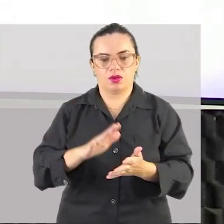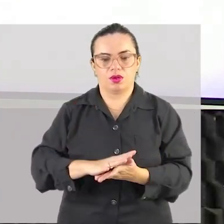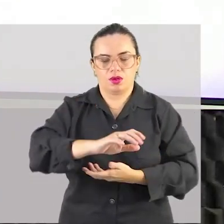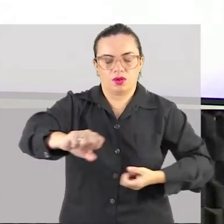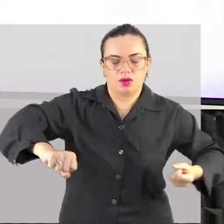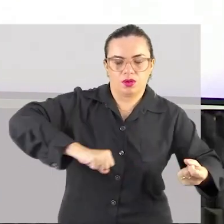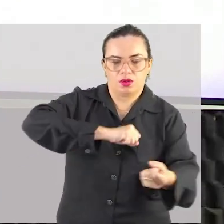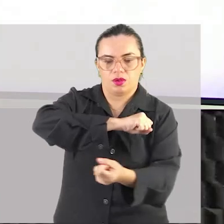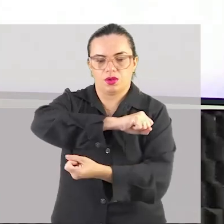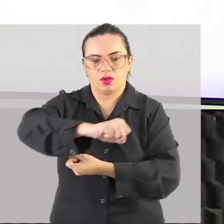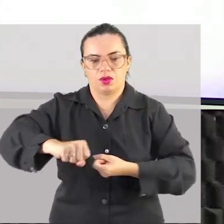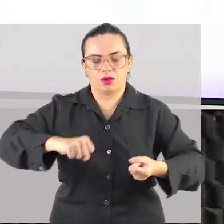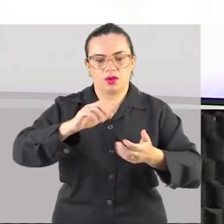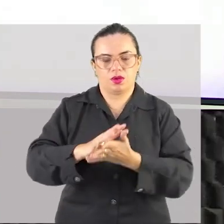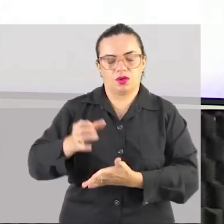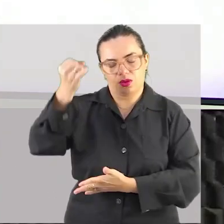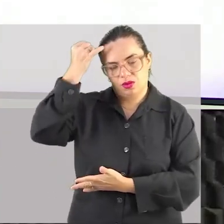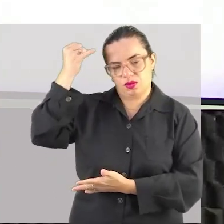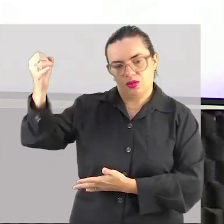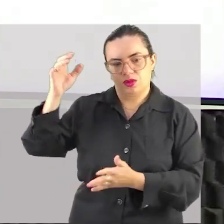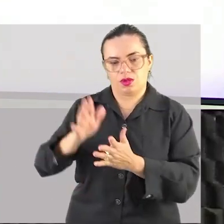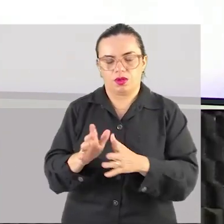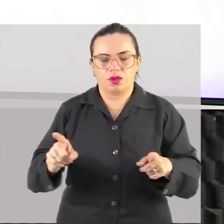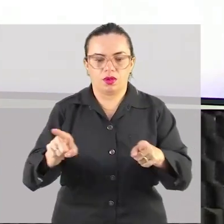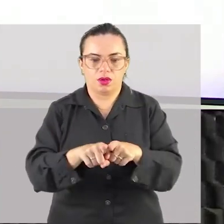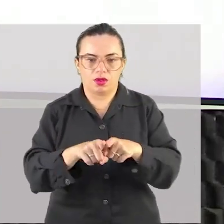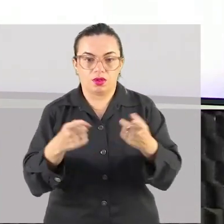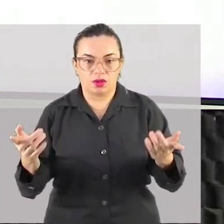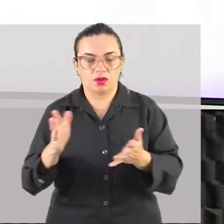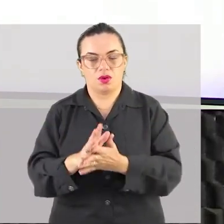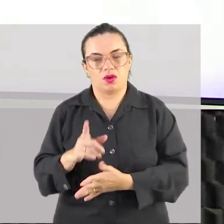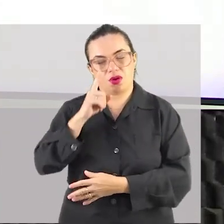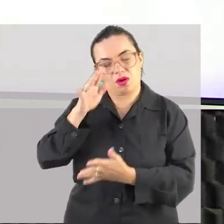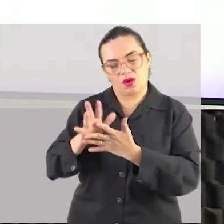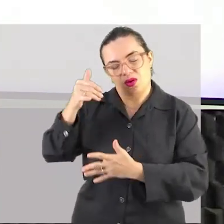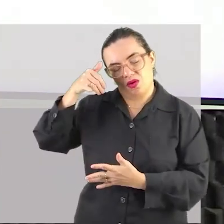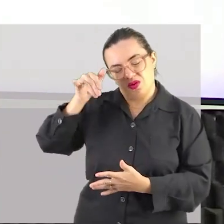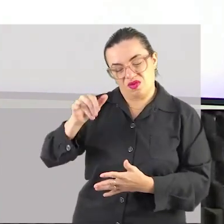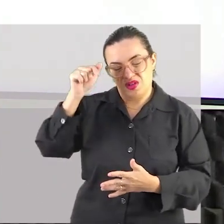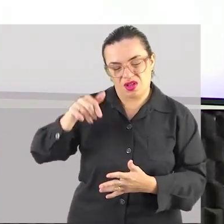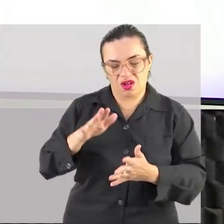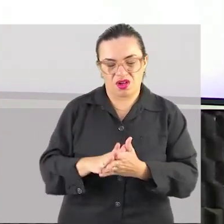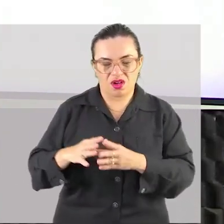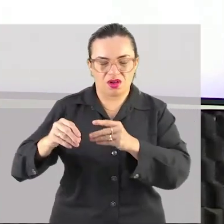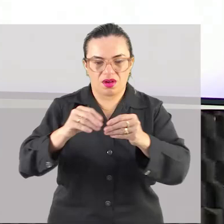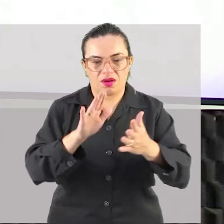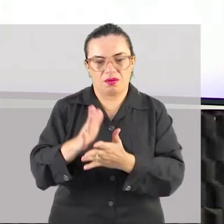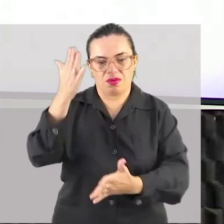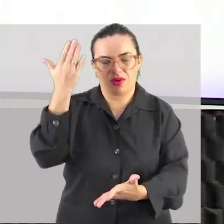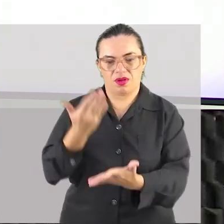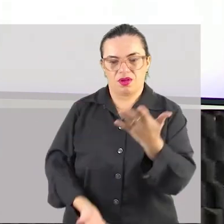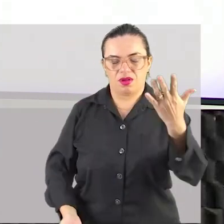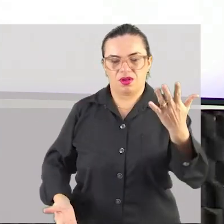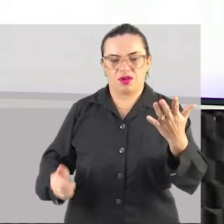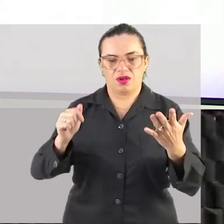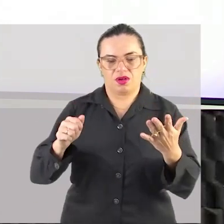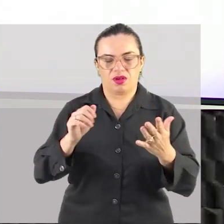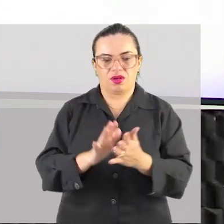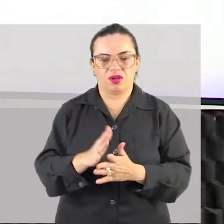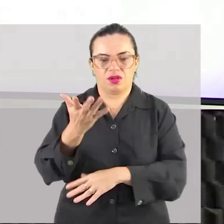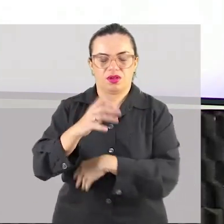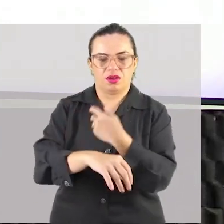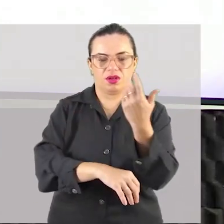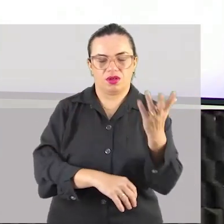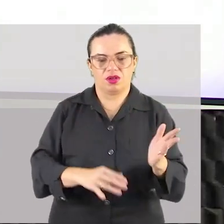de sustentabilidade, exatamente para a gente não correr o risco de fazer com que essa terra perca a capacidade de produção. E aí entra um tema